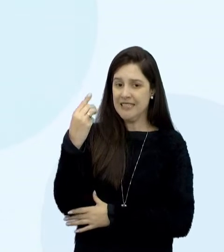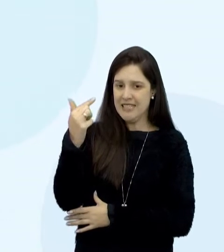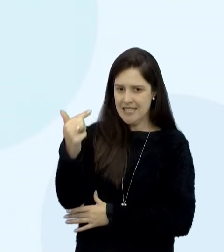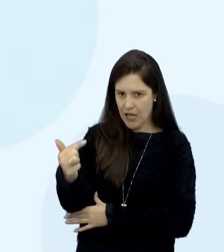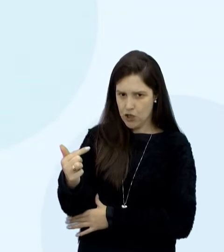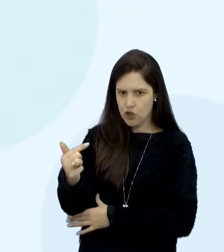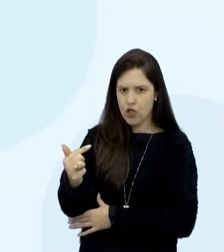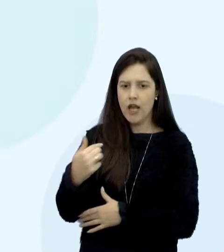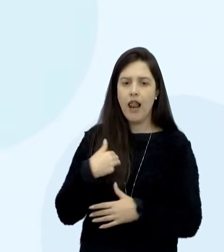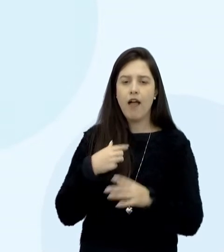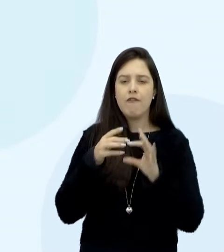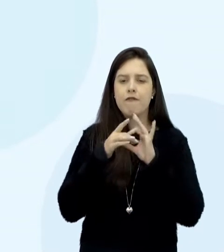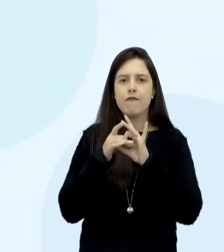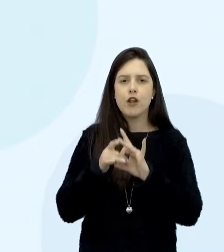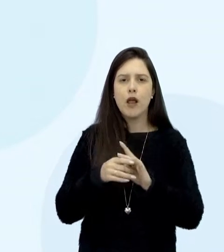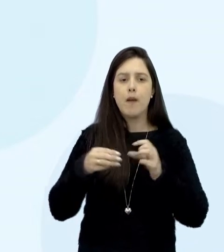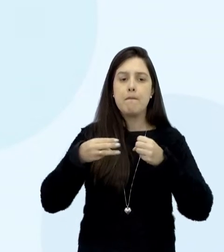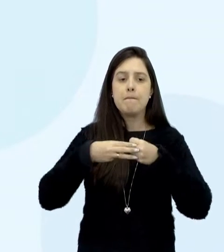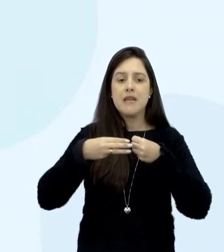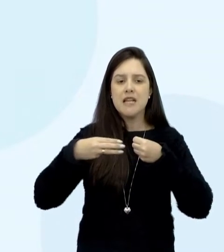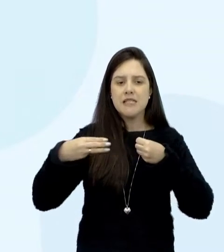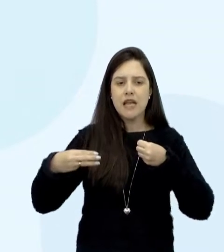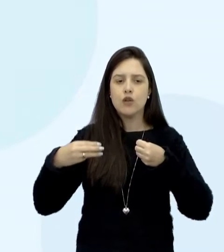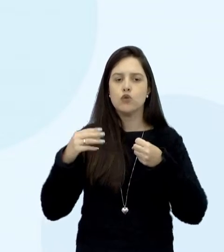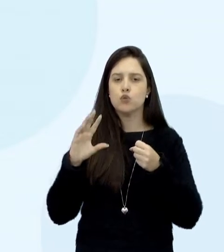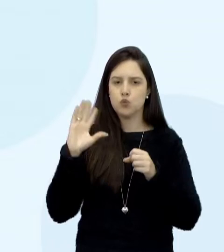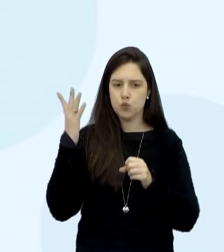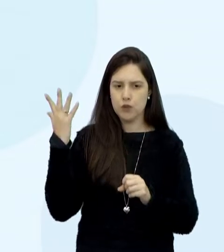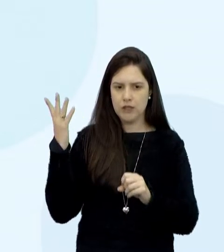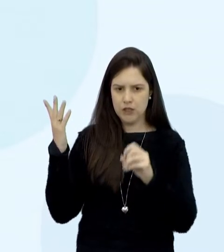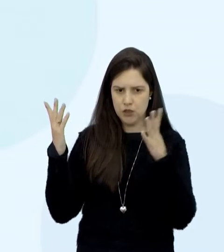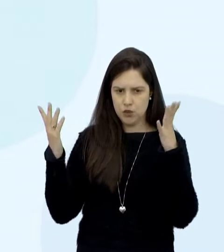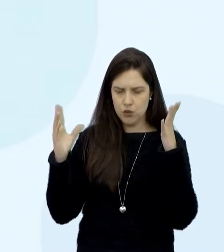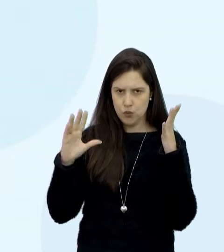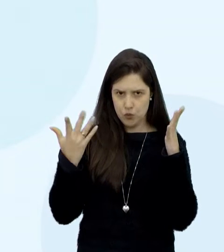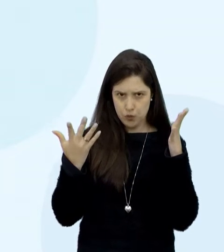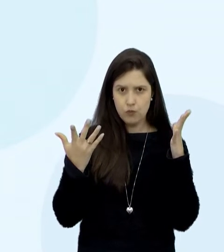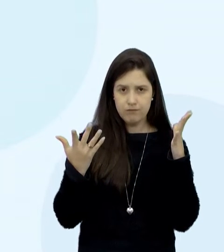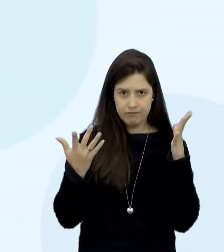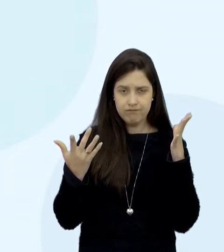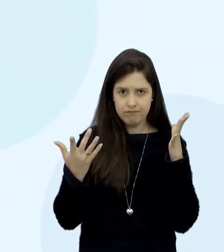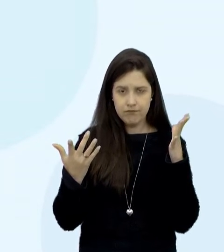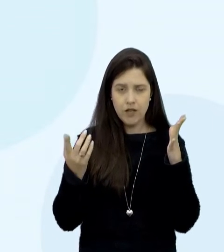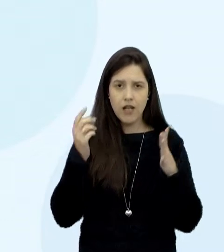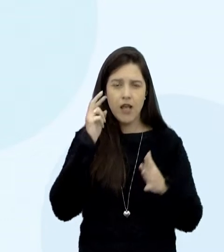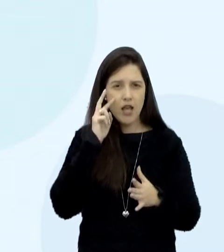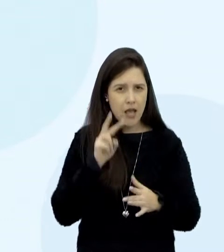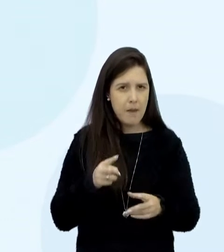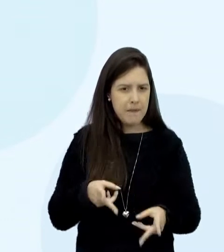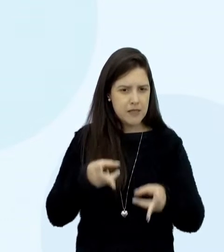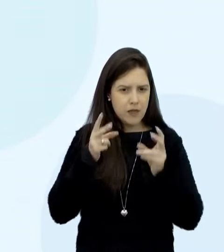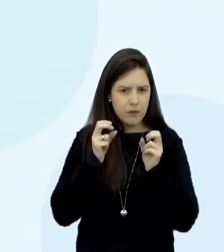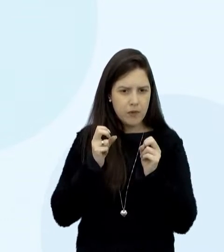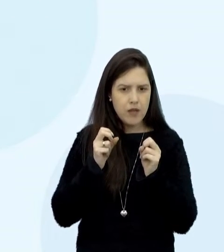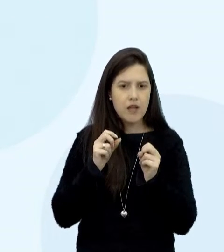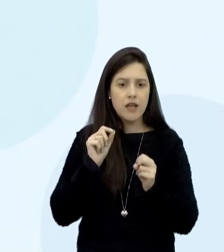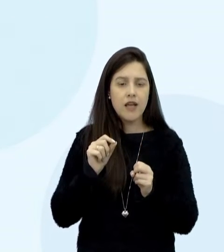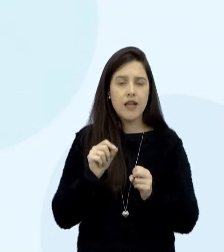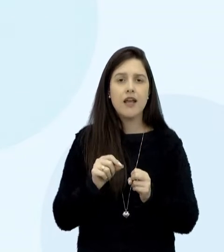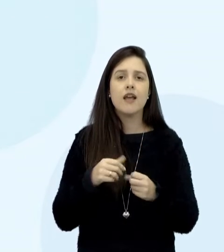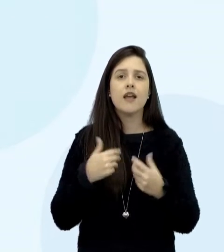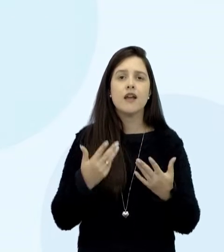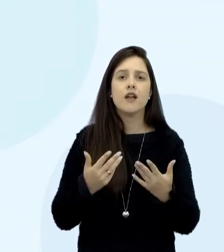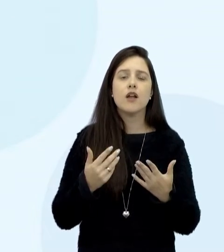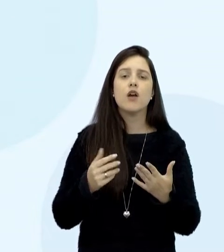1937, está vinculado ao Ministério do Turismo. Olha só, então a gente já começa a perceber aqui que resguardar